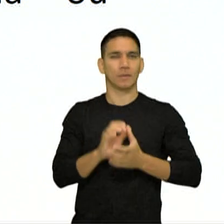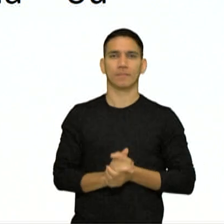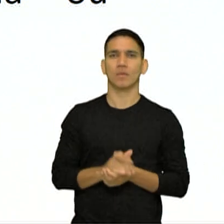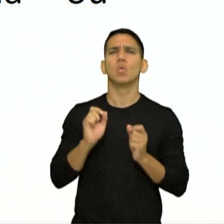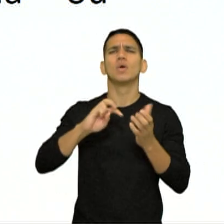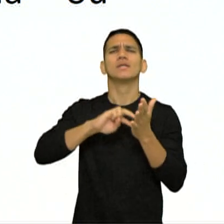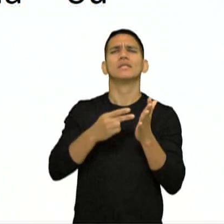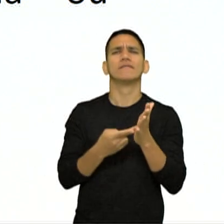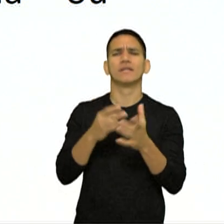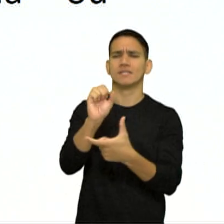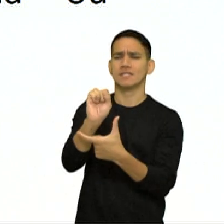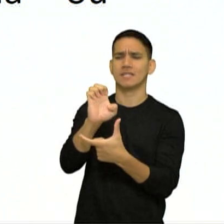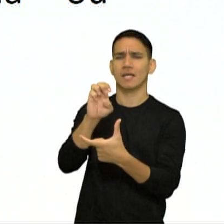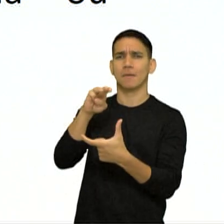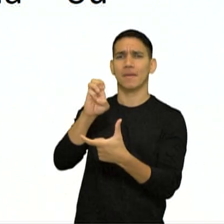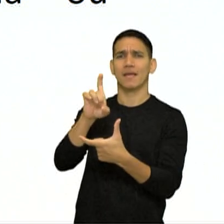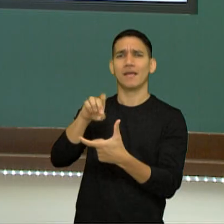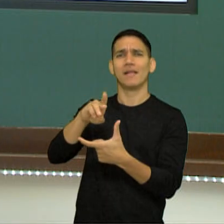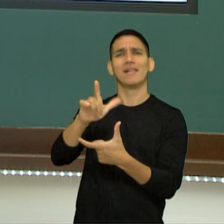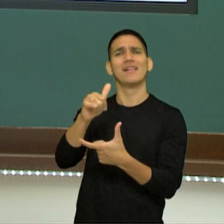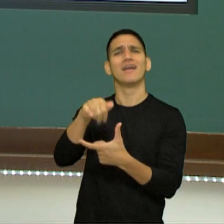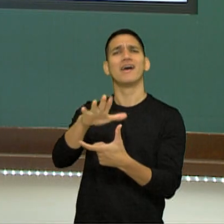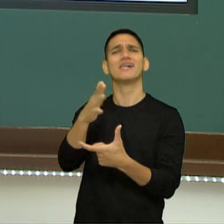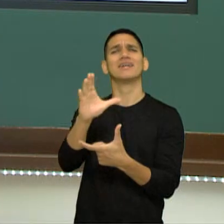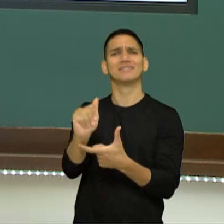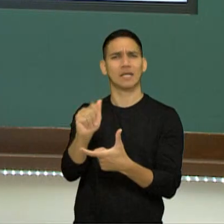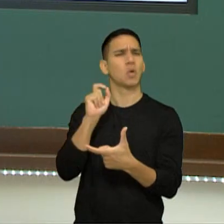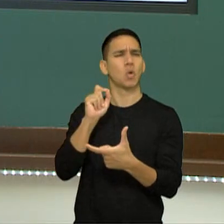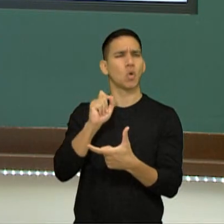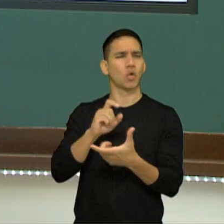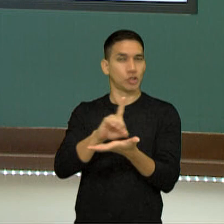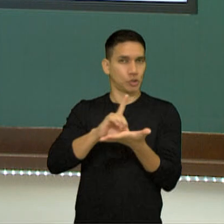Você sabe explicar quando dois ou mais monômios são semelhantes?